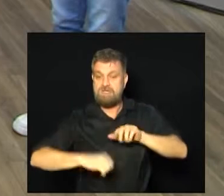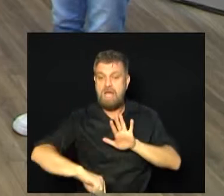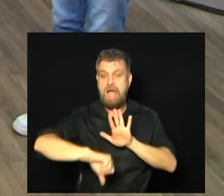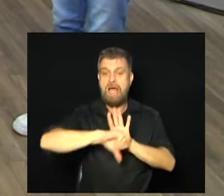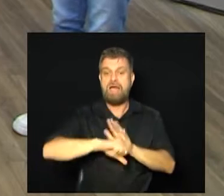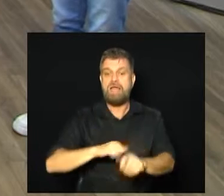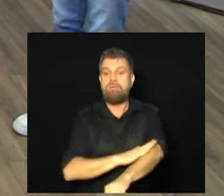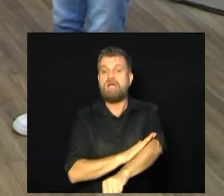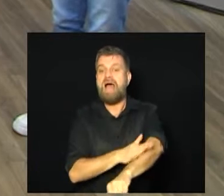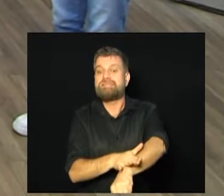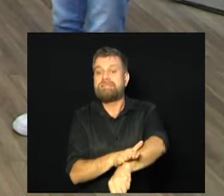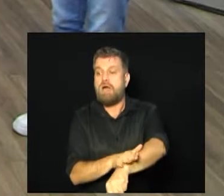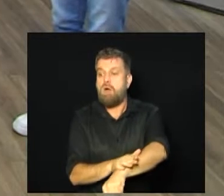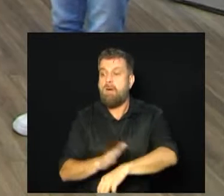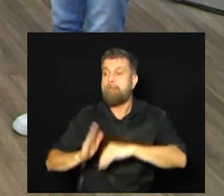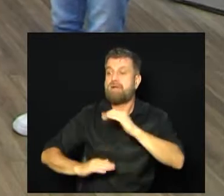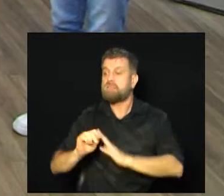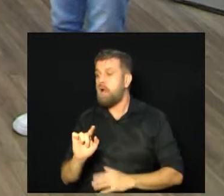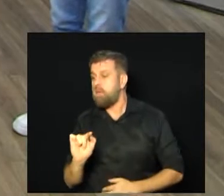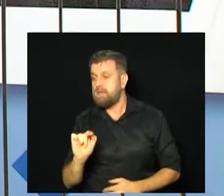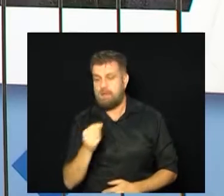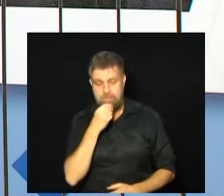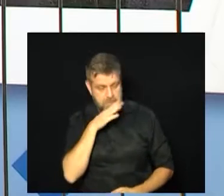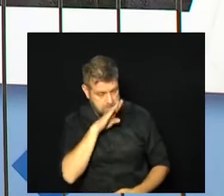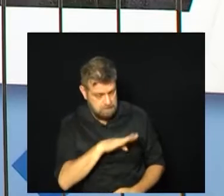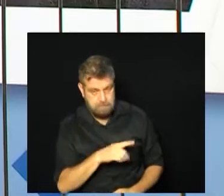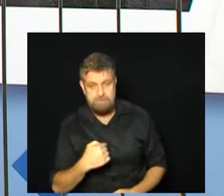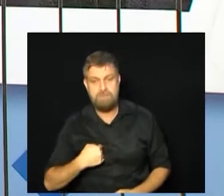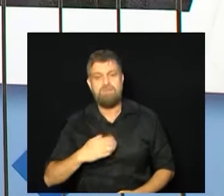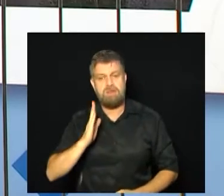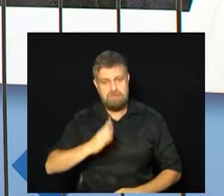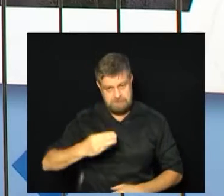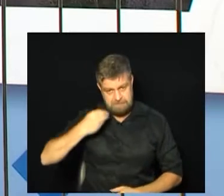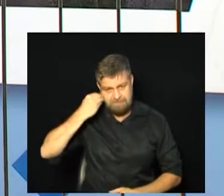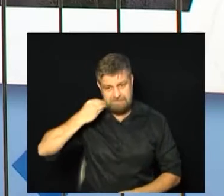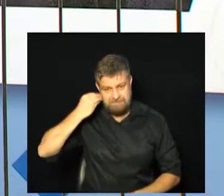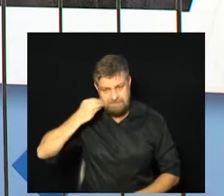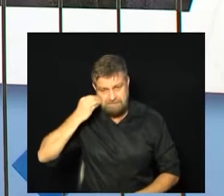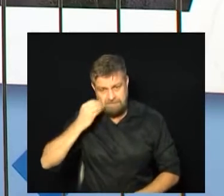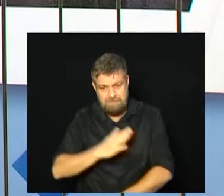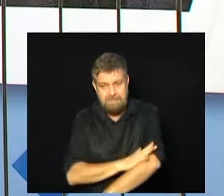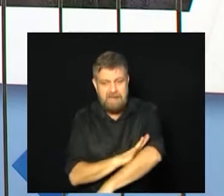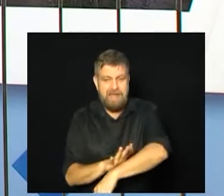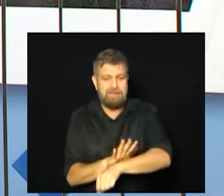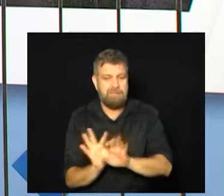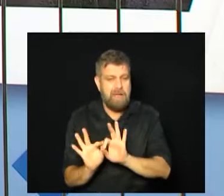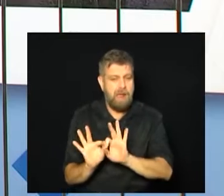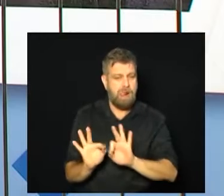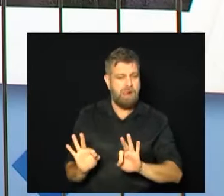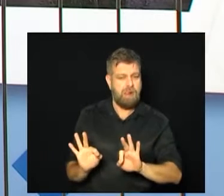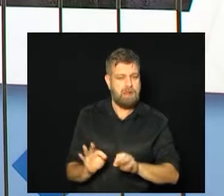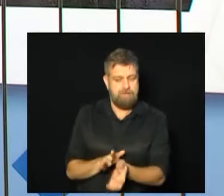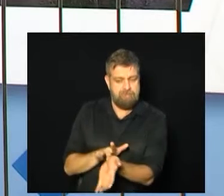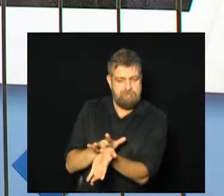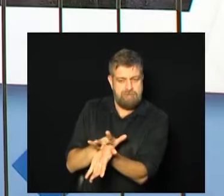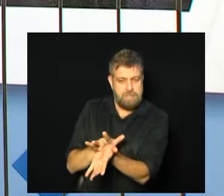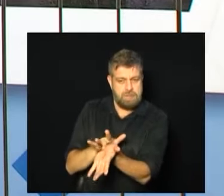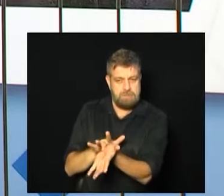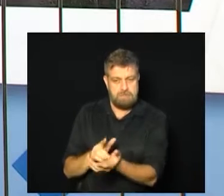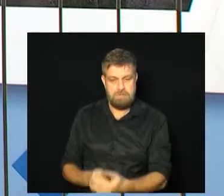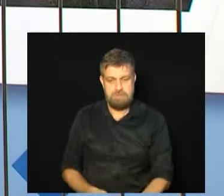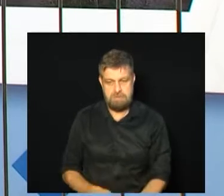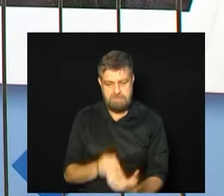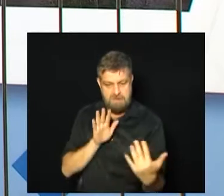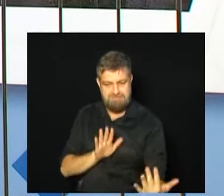Boa tarde. Boa tarde. Já tinha passado, mas aquele racismo mais sutil, então não uma coisa